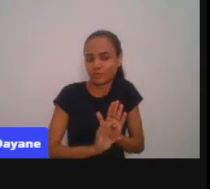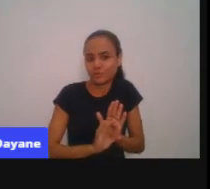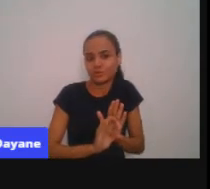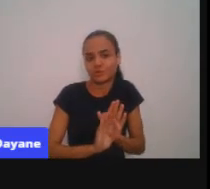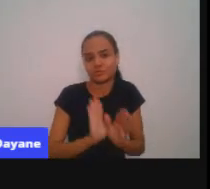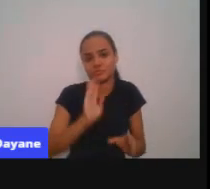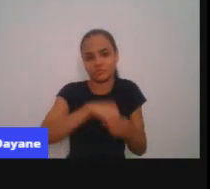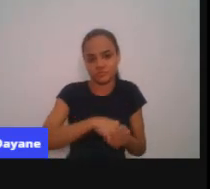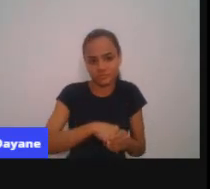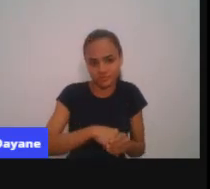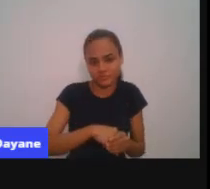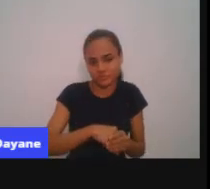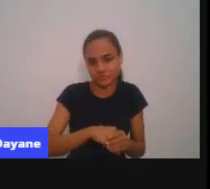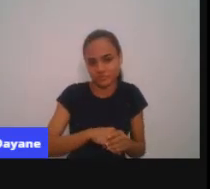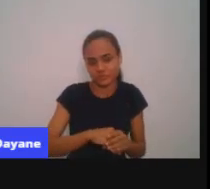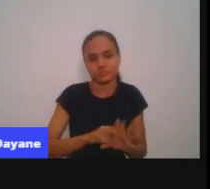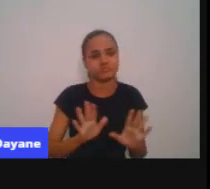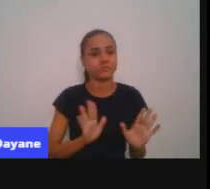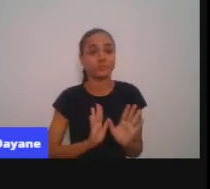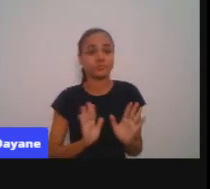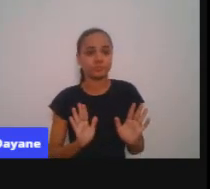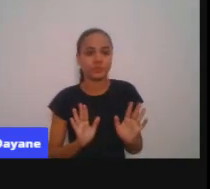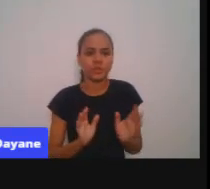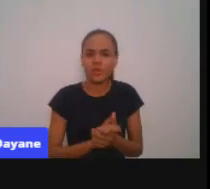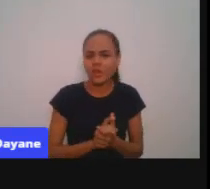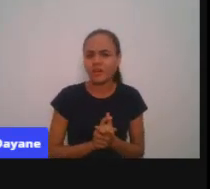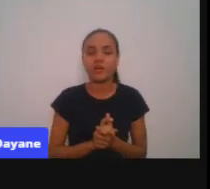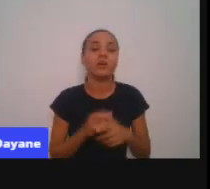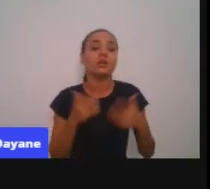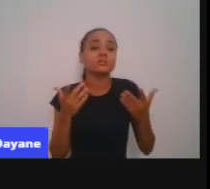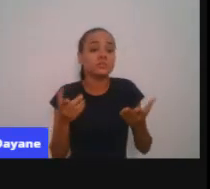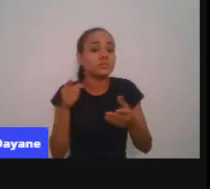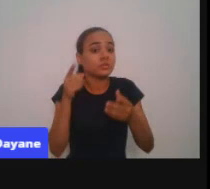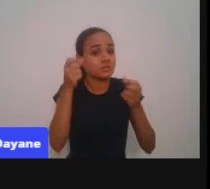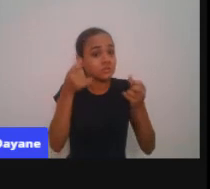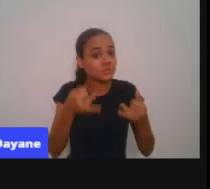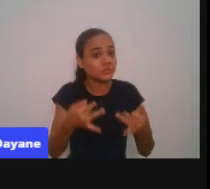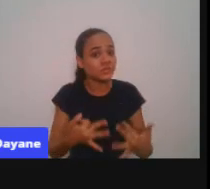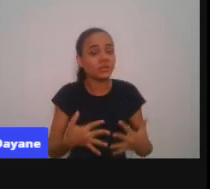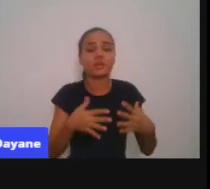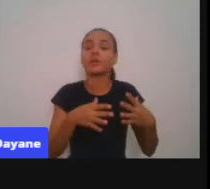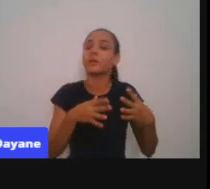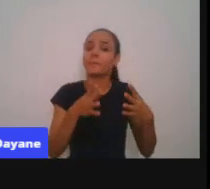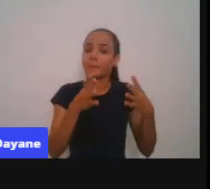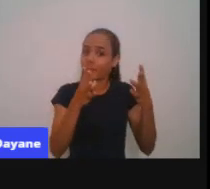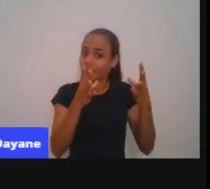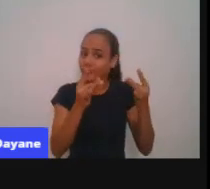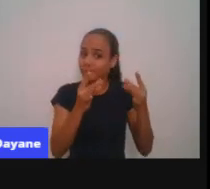esse Nespoli aí, ele explica passo a passo como utilizar as ferramentas